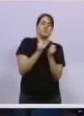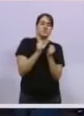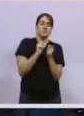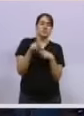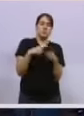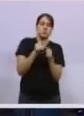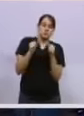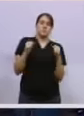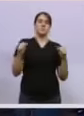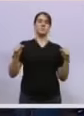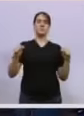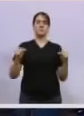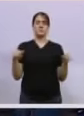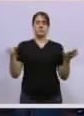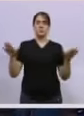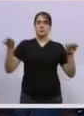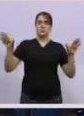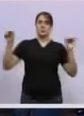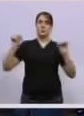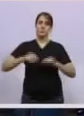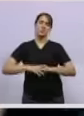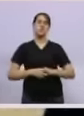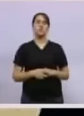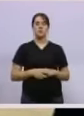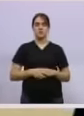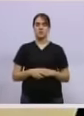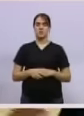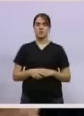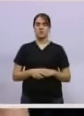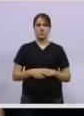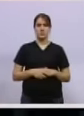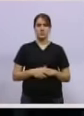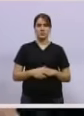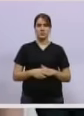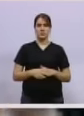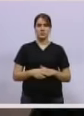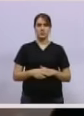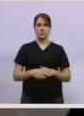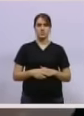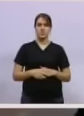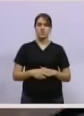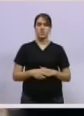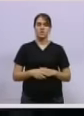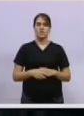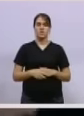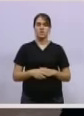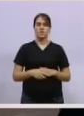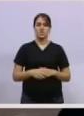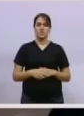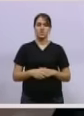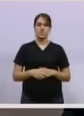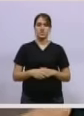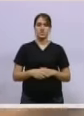Se você vai lá na tentação de tirar aquela mariposa lá de dentro rapidinho, que ela leva quase um dia inteiro para poder sair, se você dá um